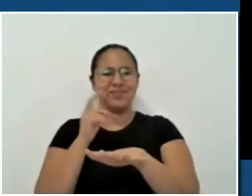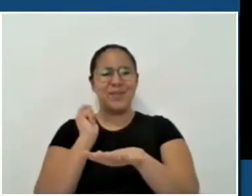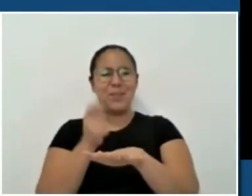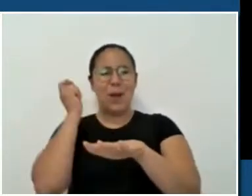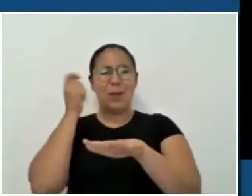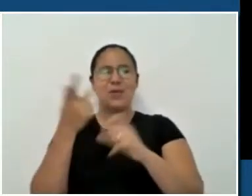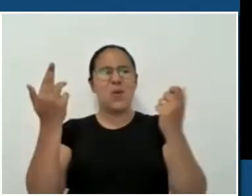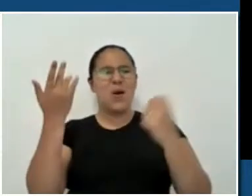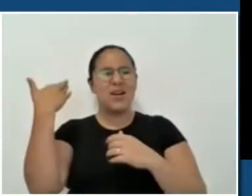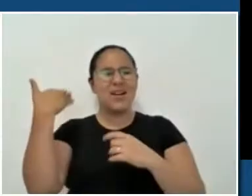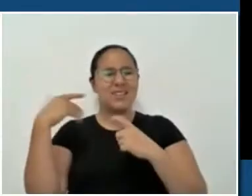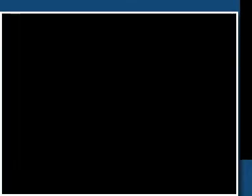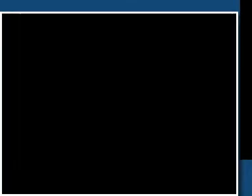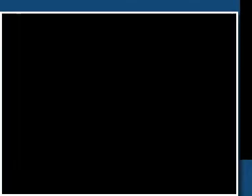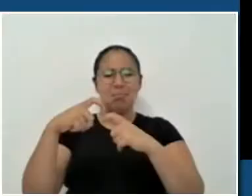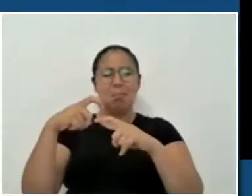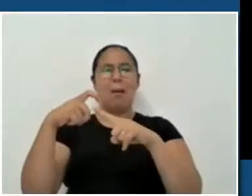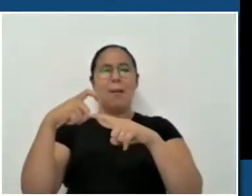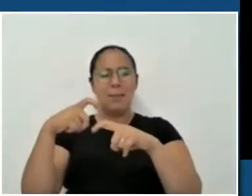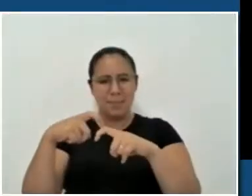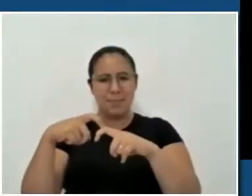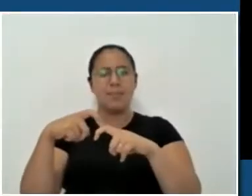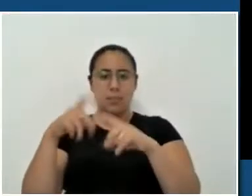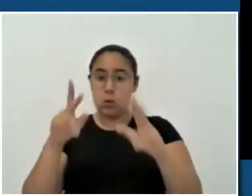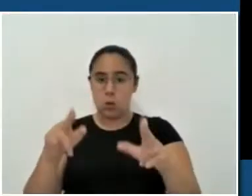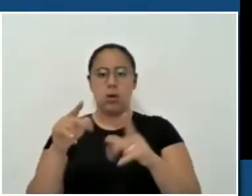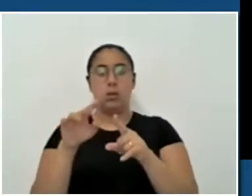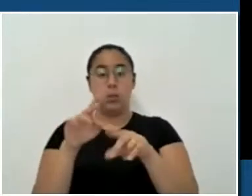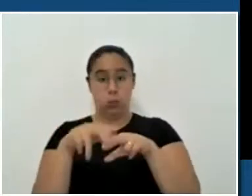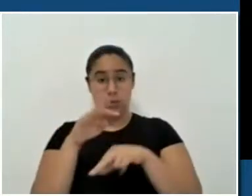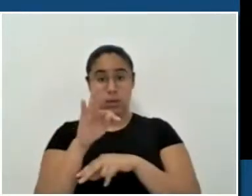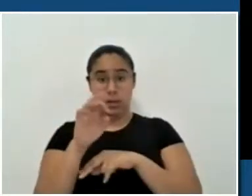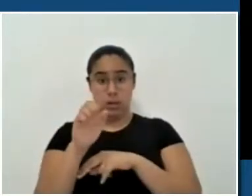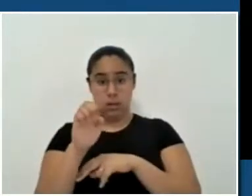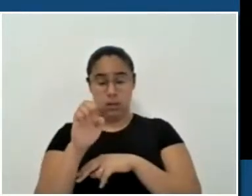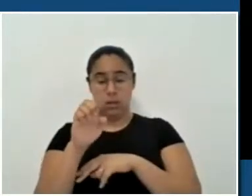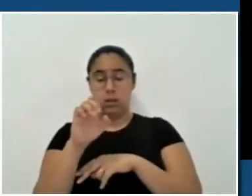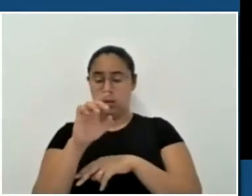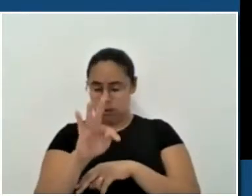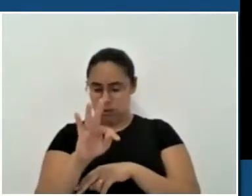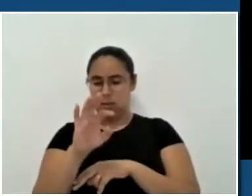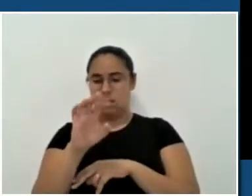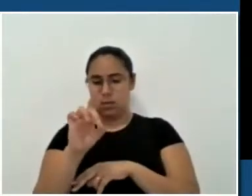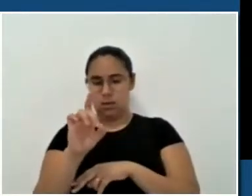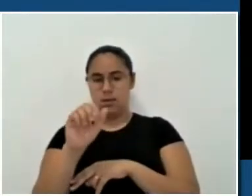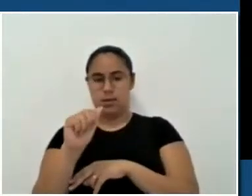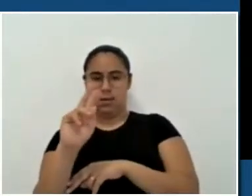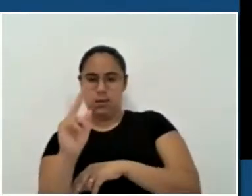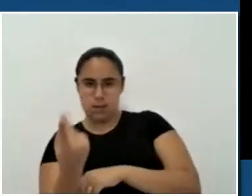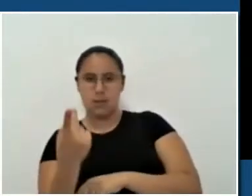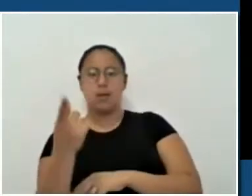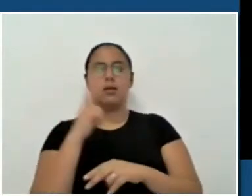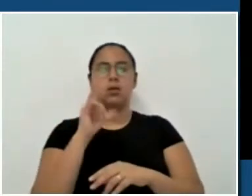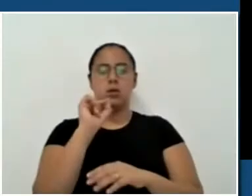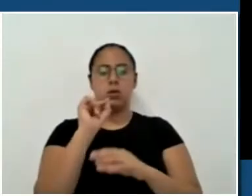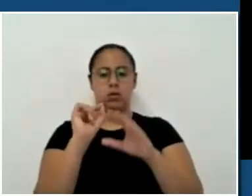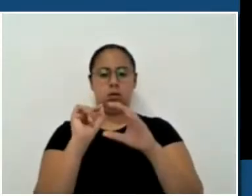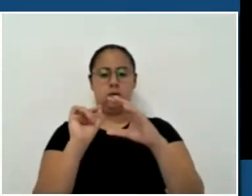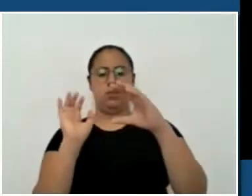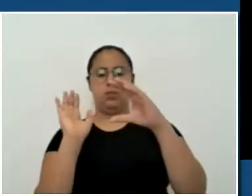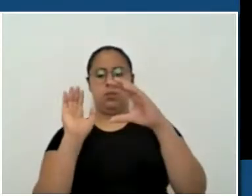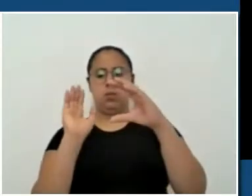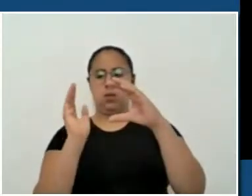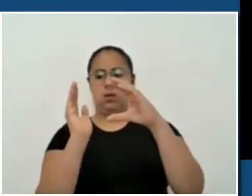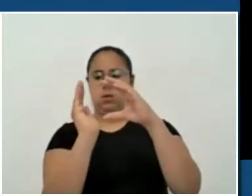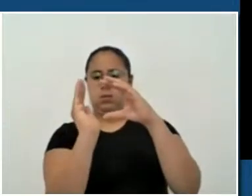ou TDAH, ativação do pré-frontal direito. Aqui é o córtex pré-frontal. Lembra, aqui é a